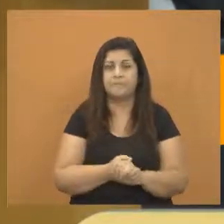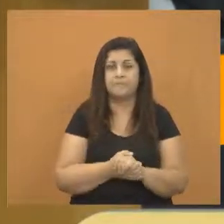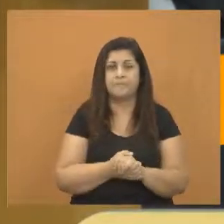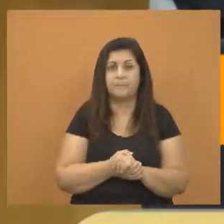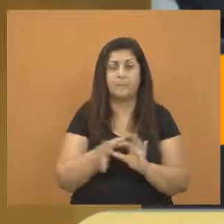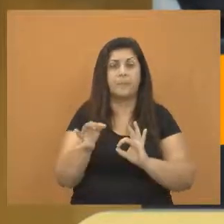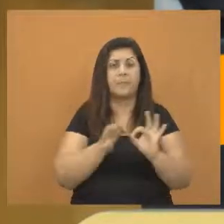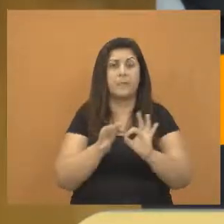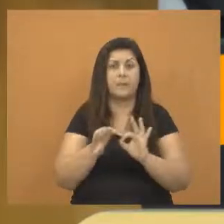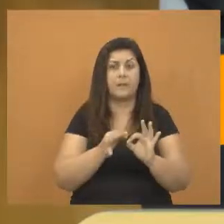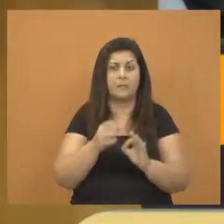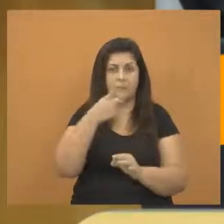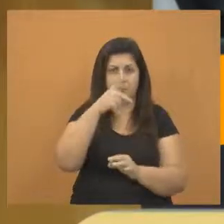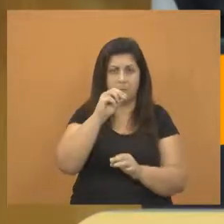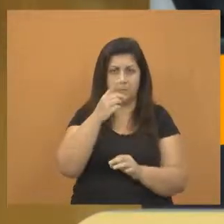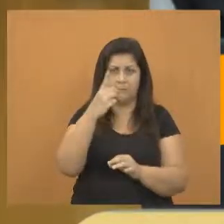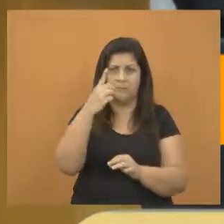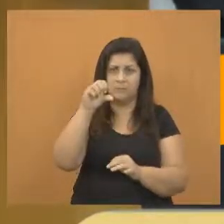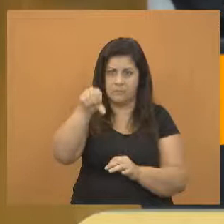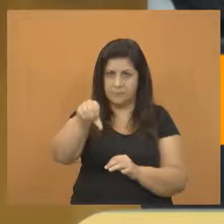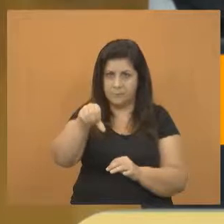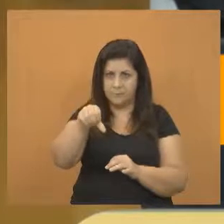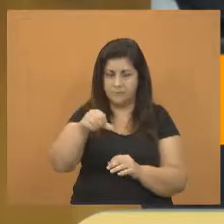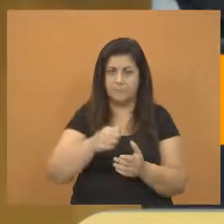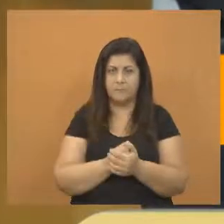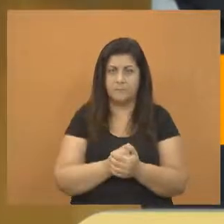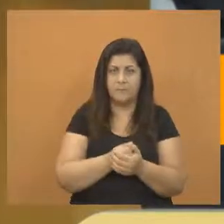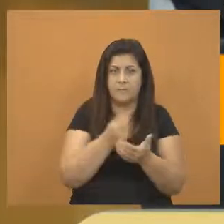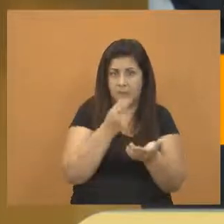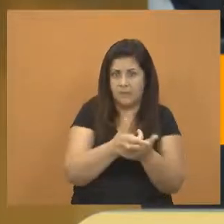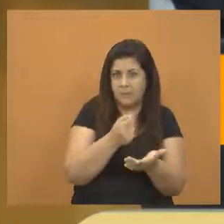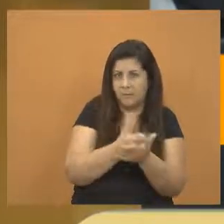previsto para o ano 2019, investimento